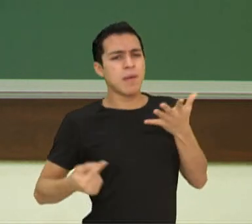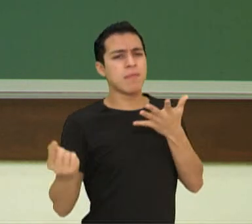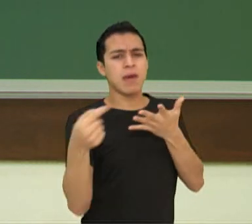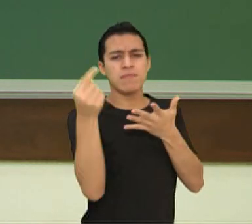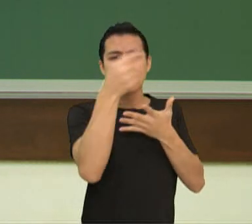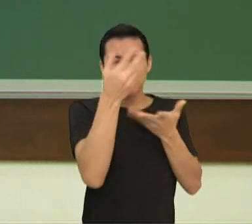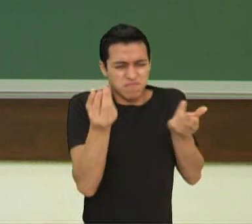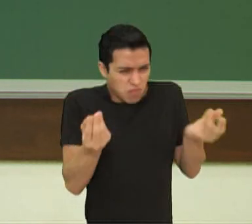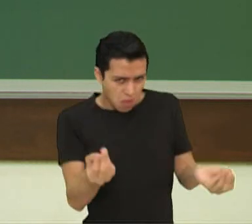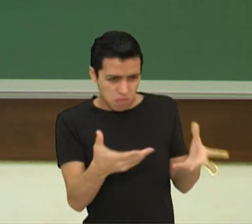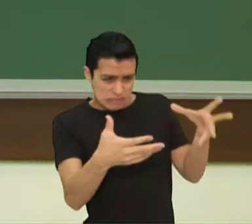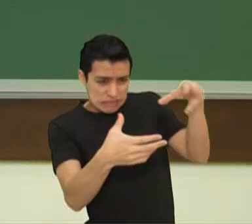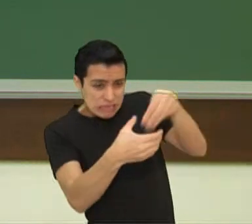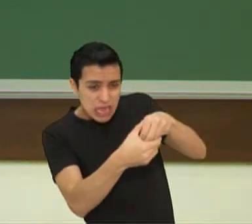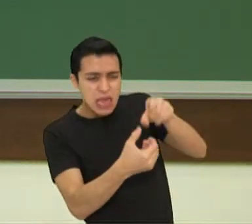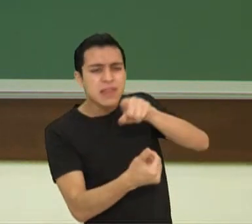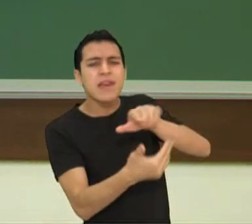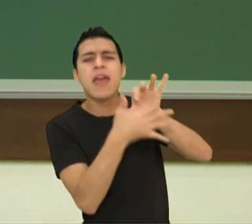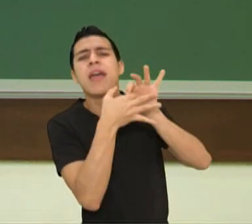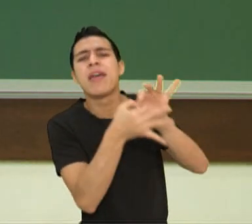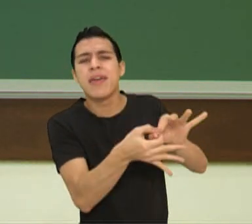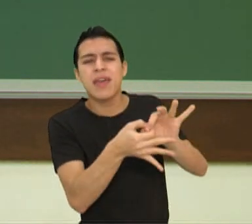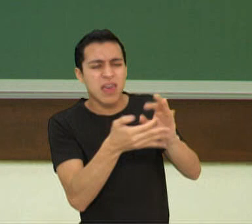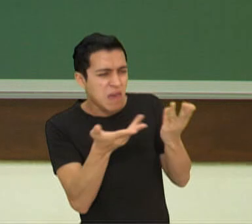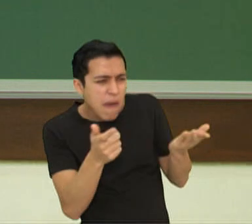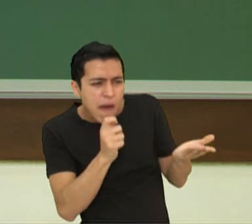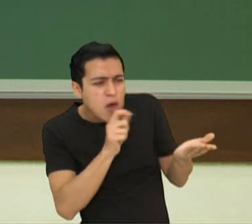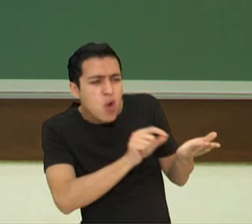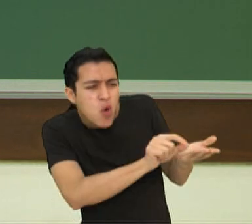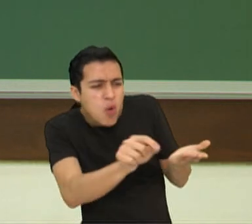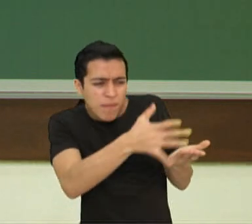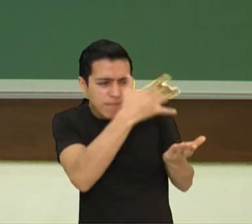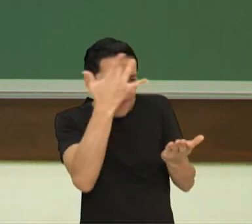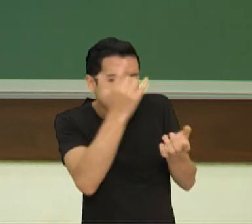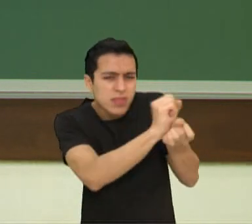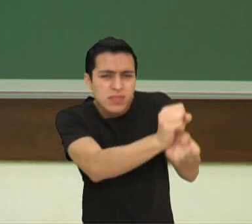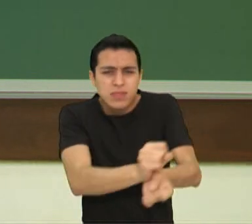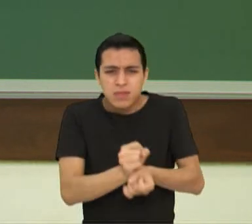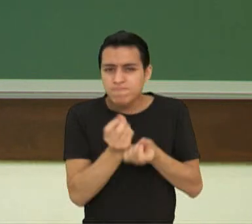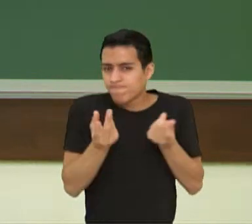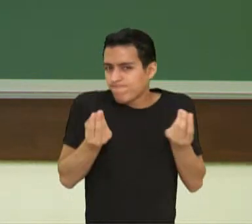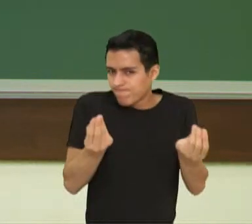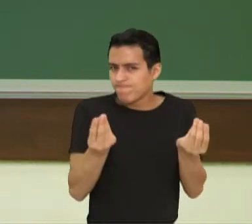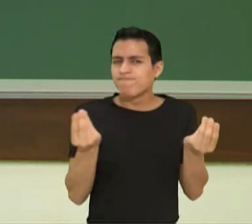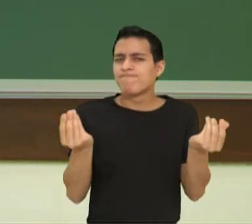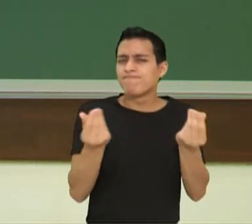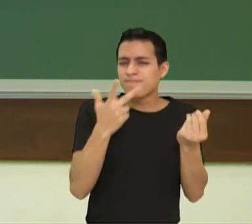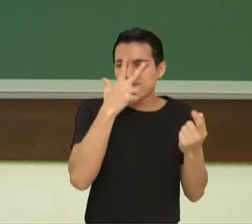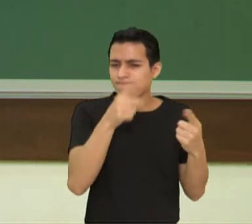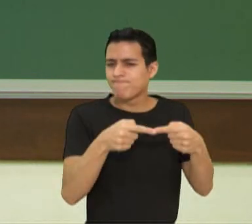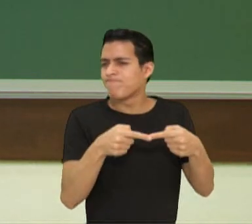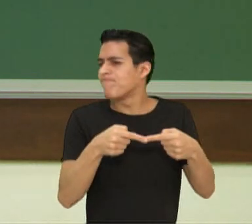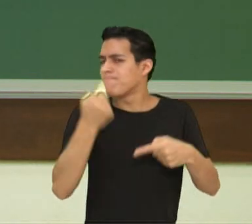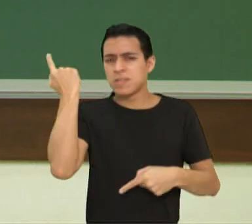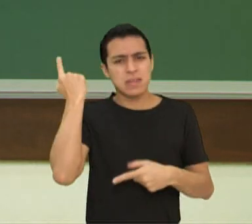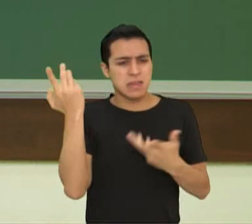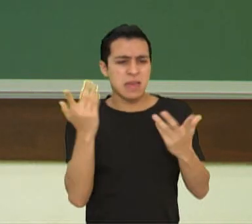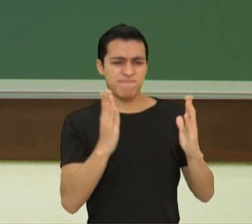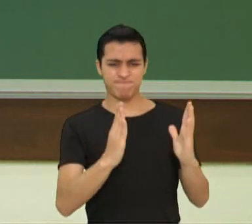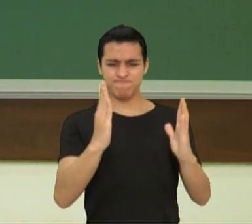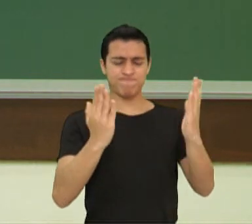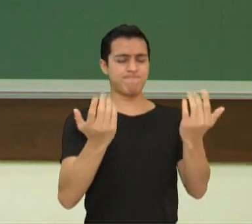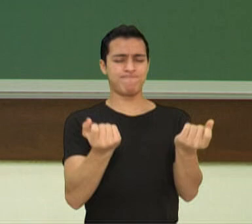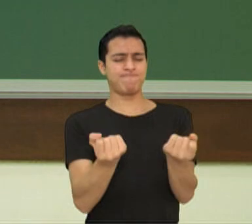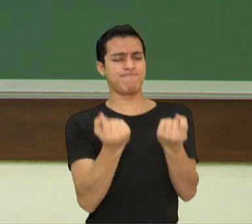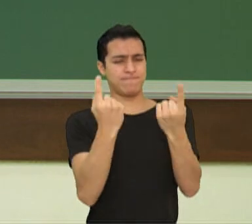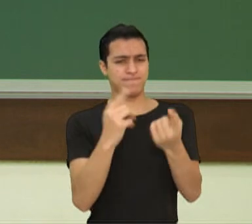Então, como que dentro desse ideal se tem escravidão, né? É bem contraditório que foi esse período